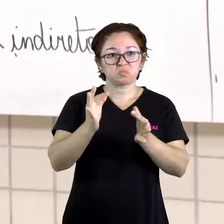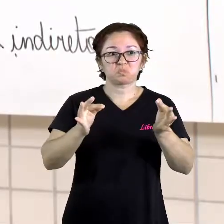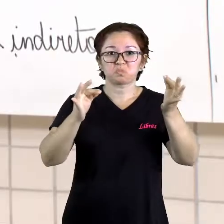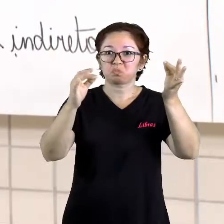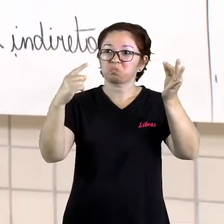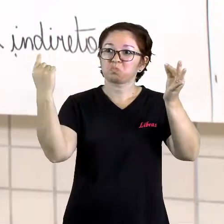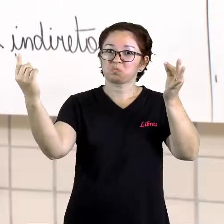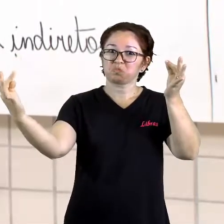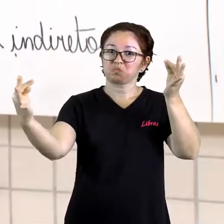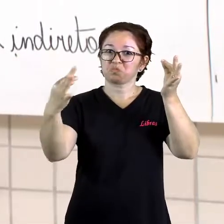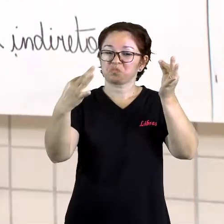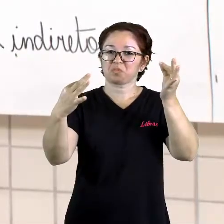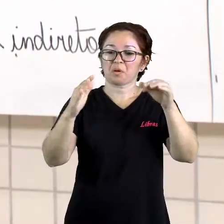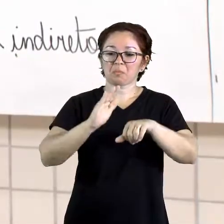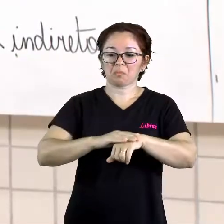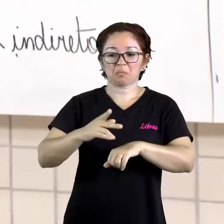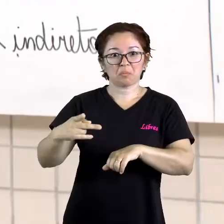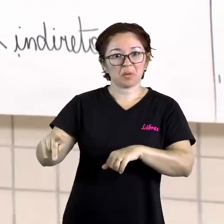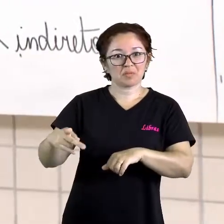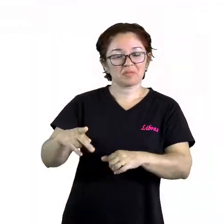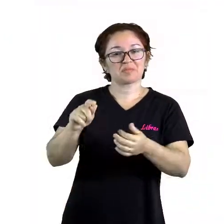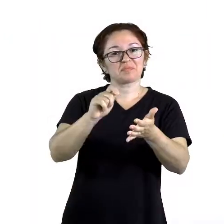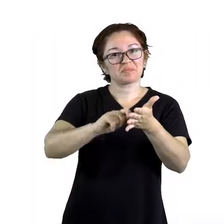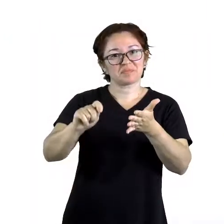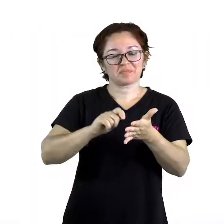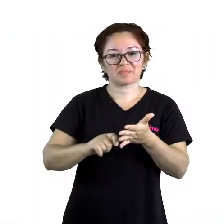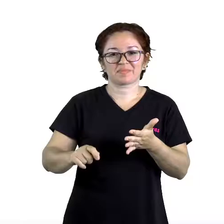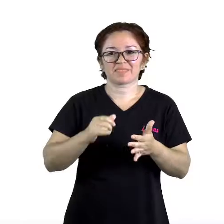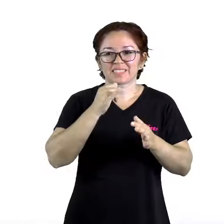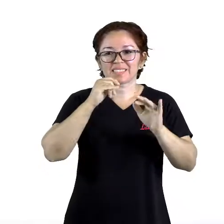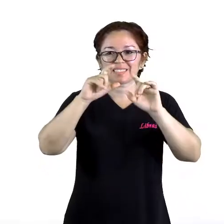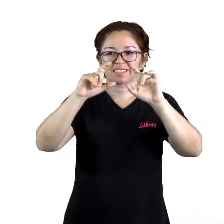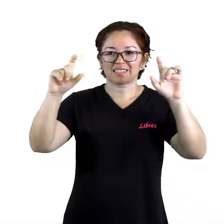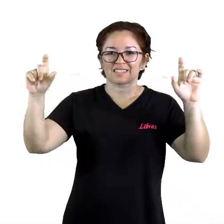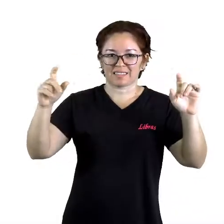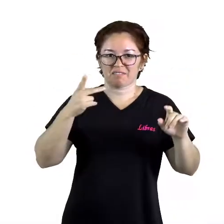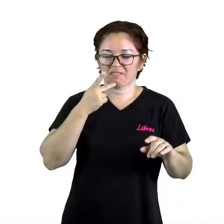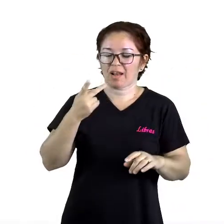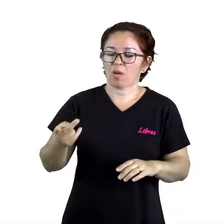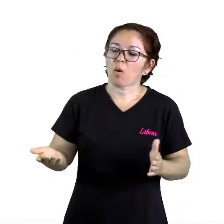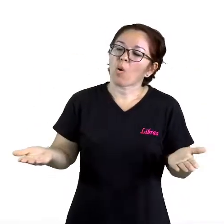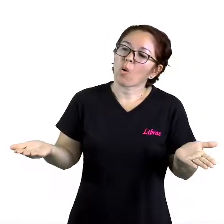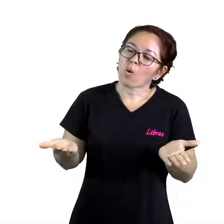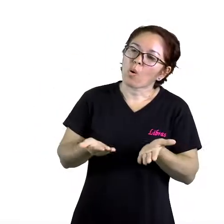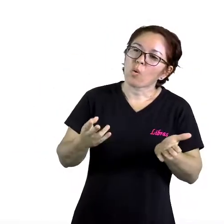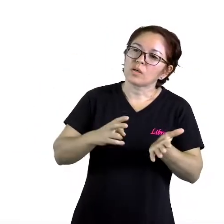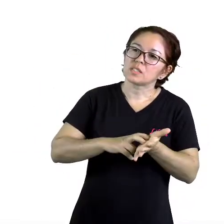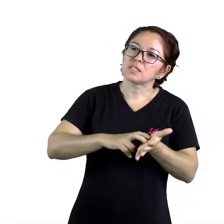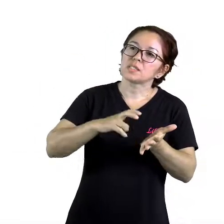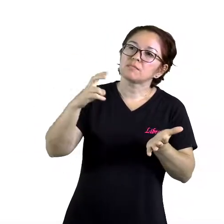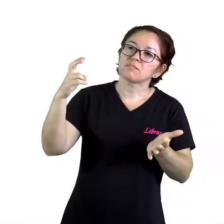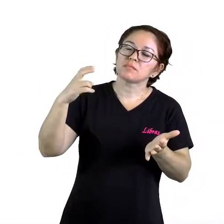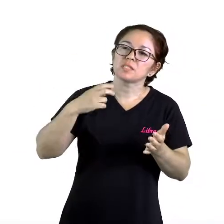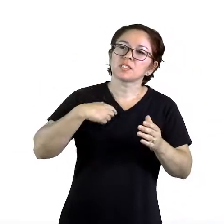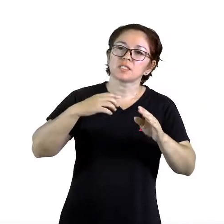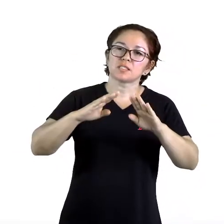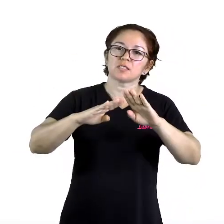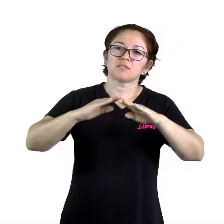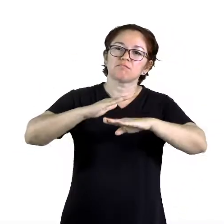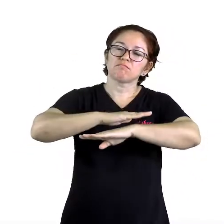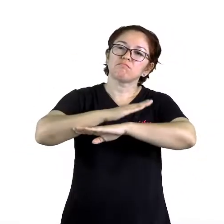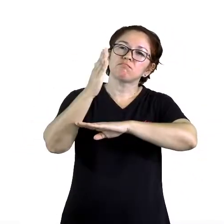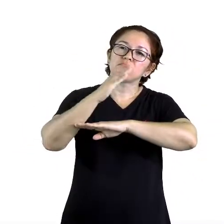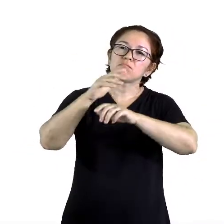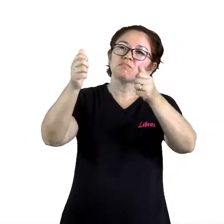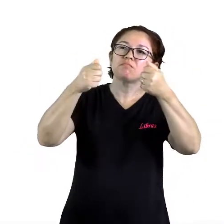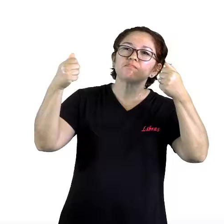escreveu. Vamos reler um fragmento. Hoje pela manhã, ao contemplar o horizonte da janela da minha humilde